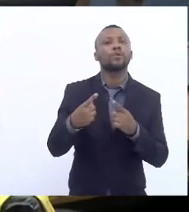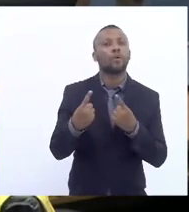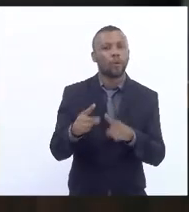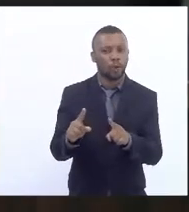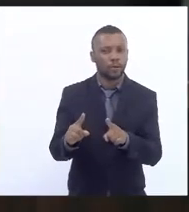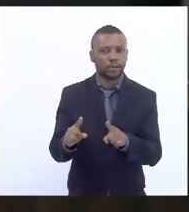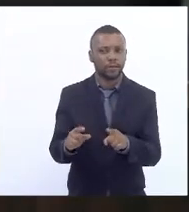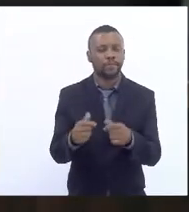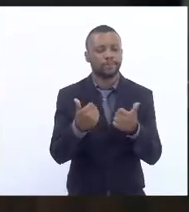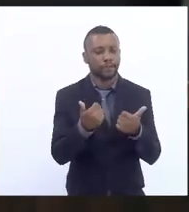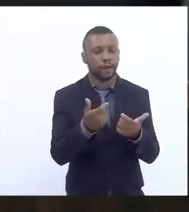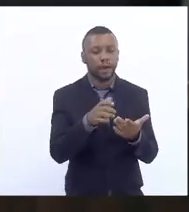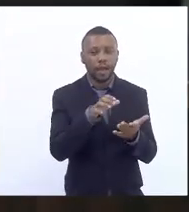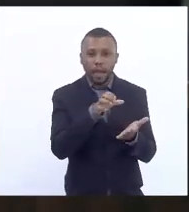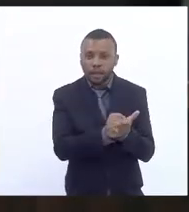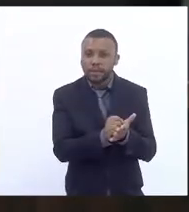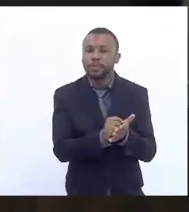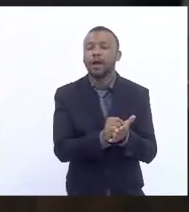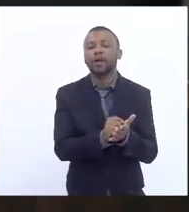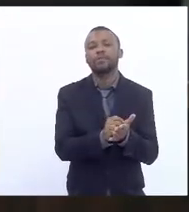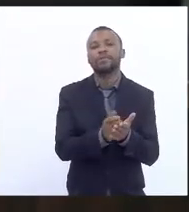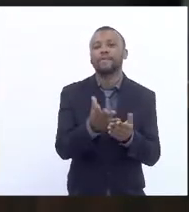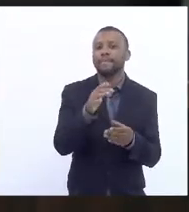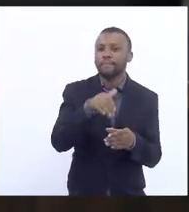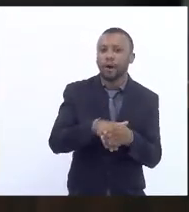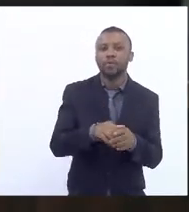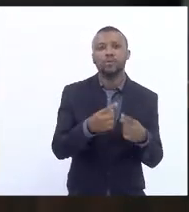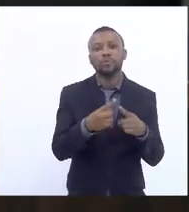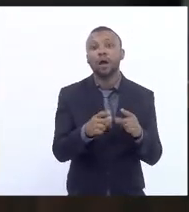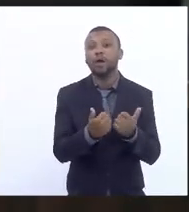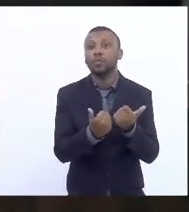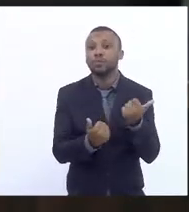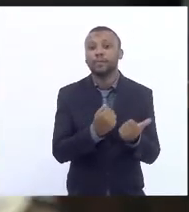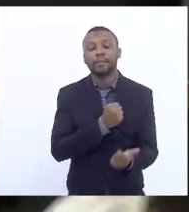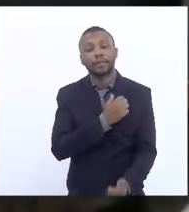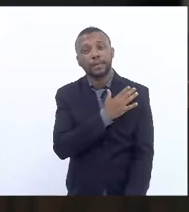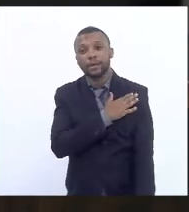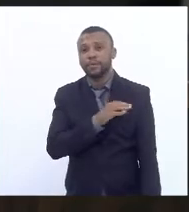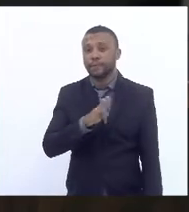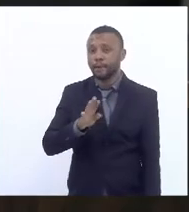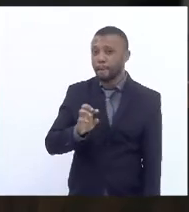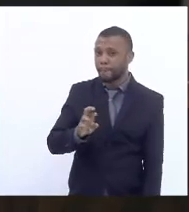Registrado voto contrário, deputado subtenente Bernardo, é isso?